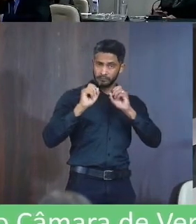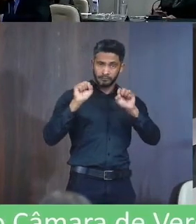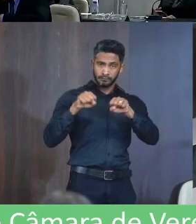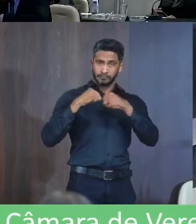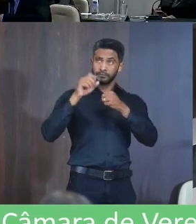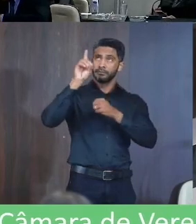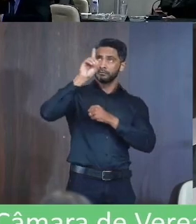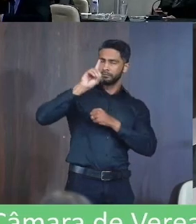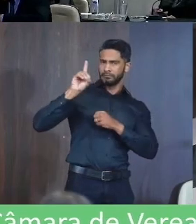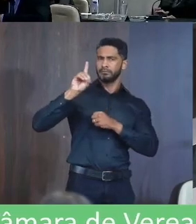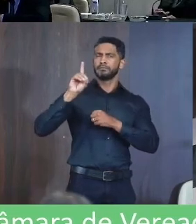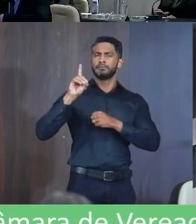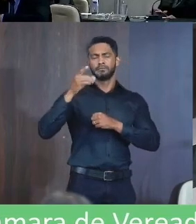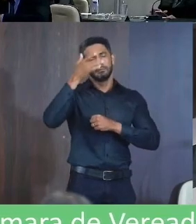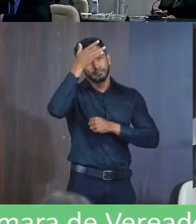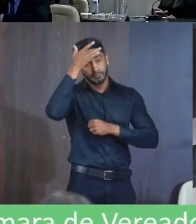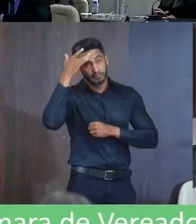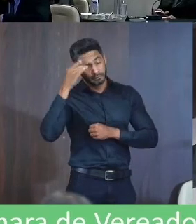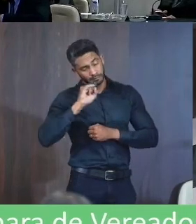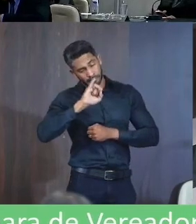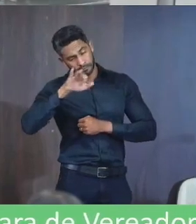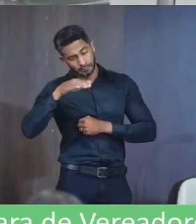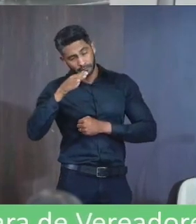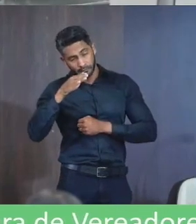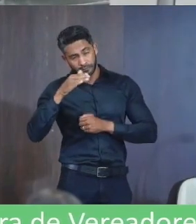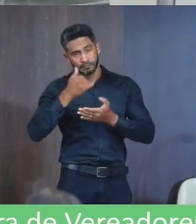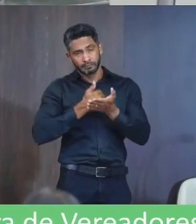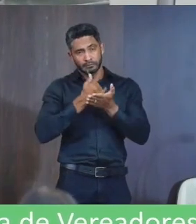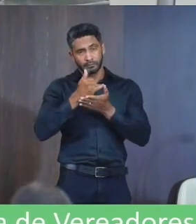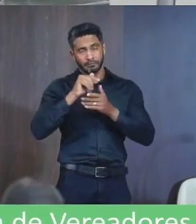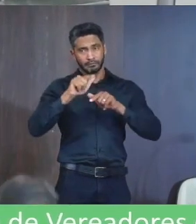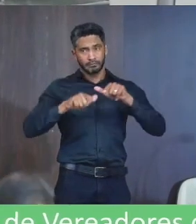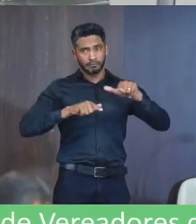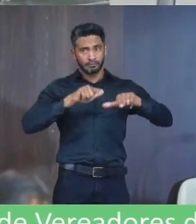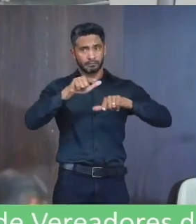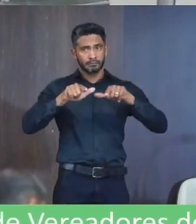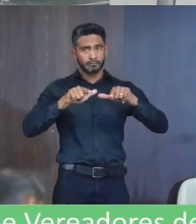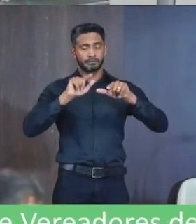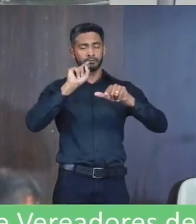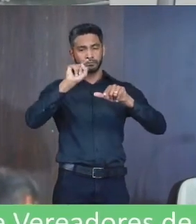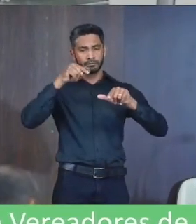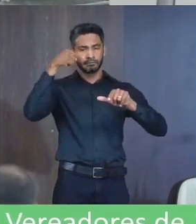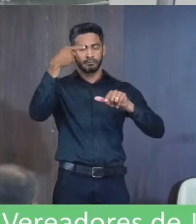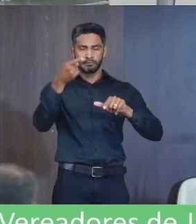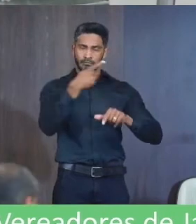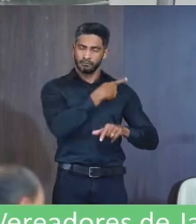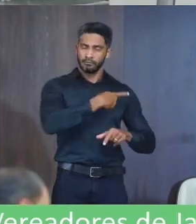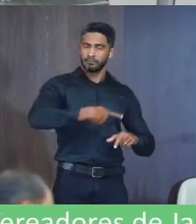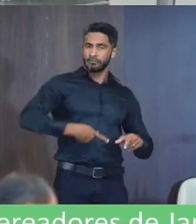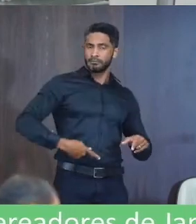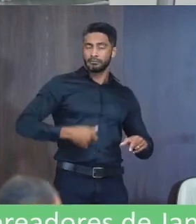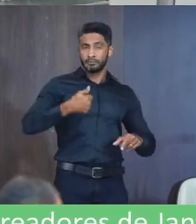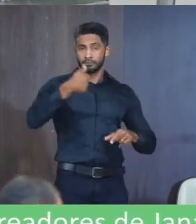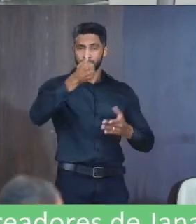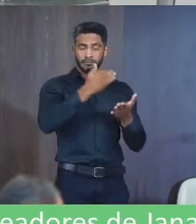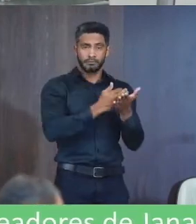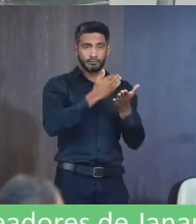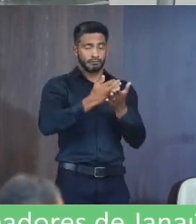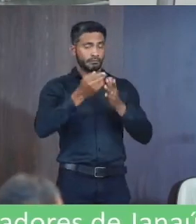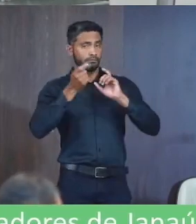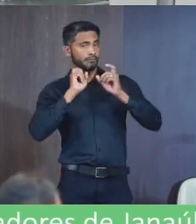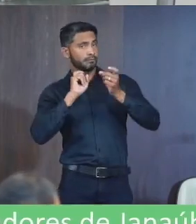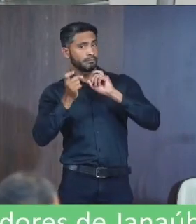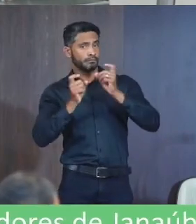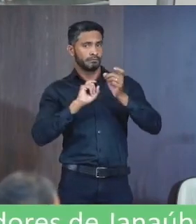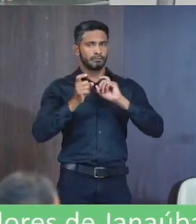reunião Sob a proteção de Deus Em nome do povo janalbense Iniciou os trabalhos Após O senhor presidente passou para a primeira parte da